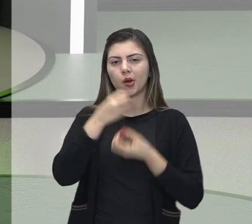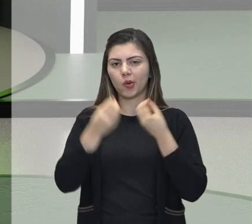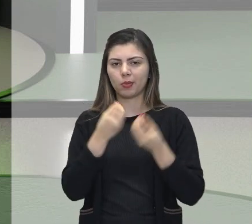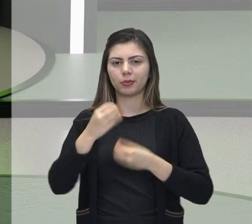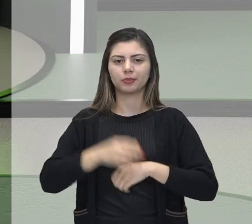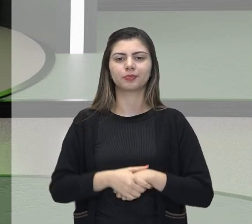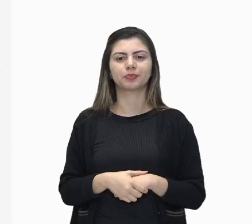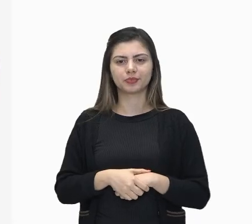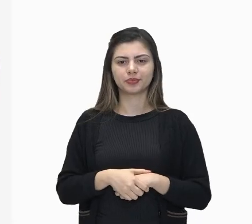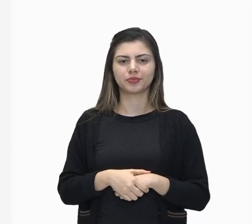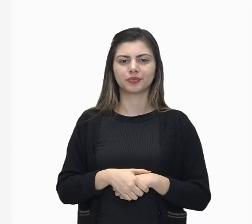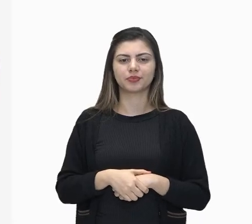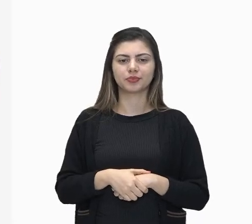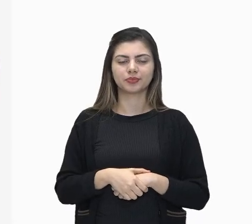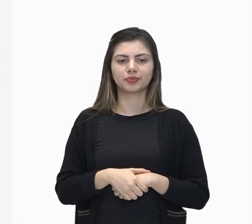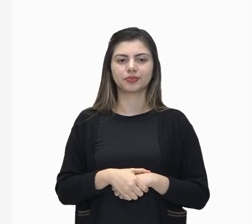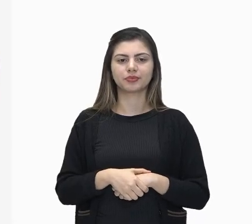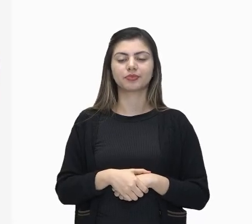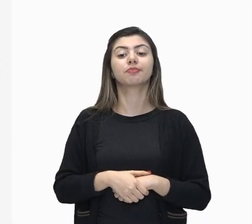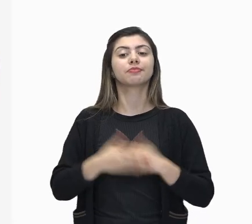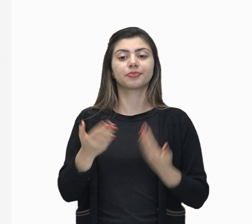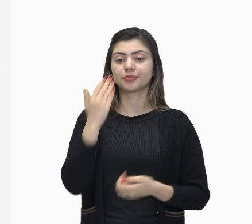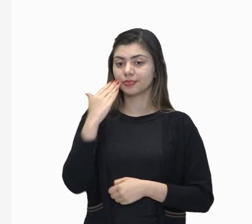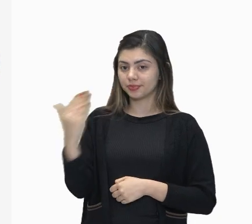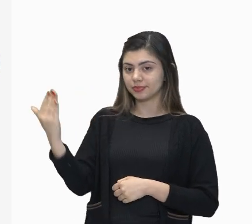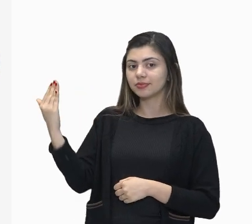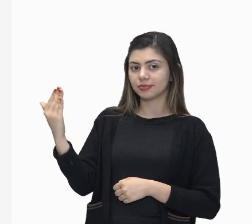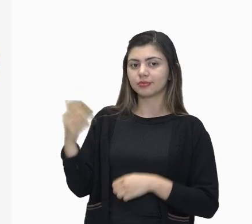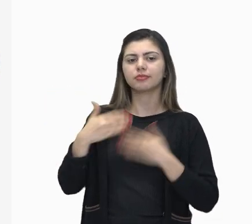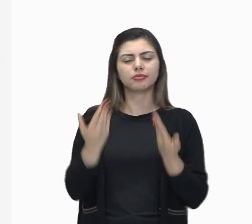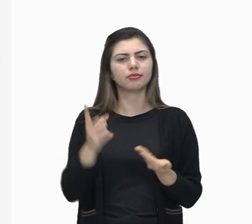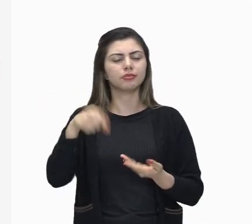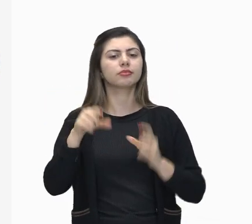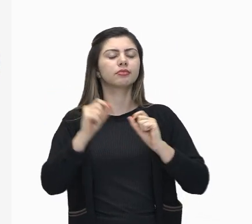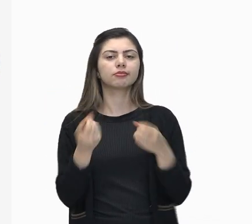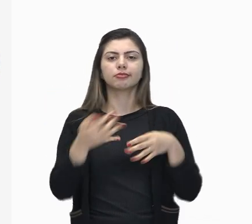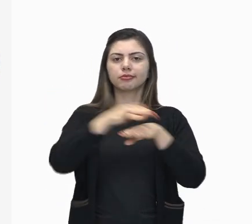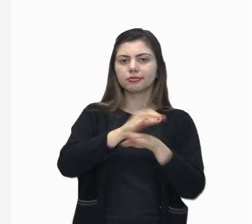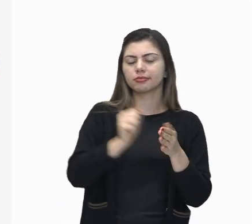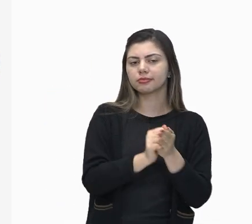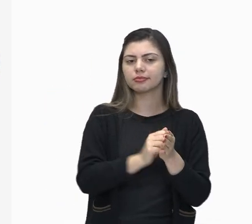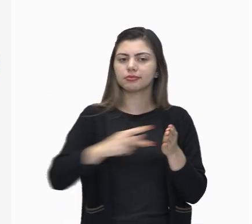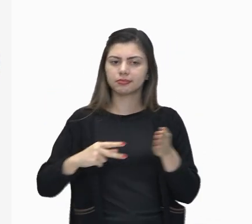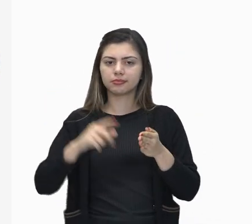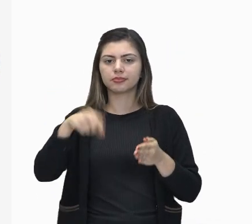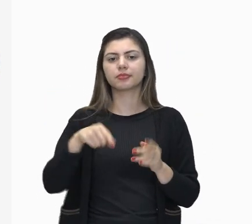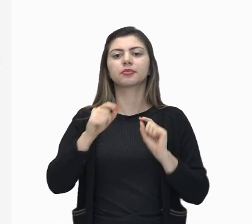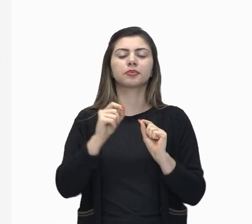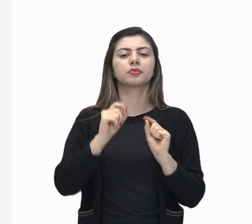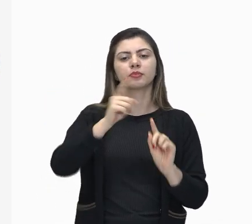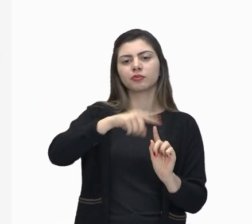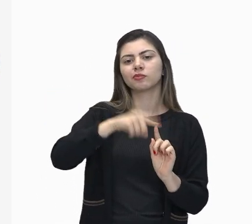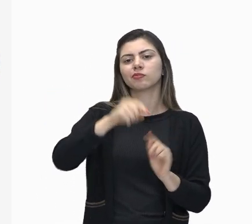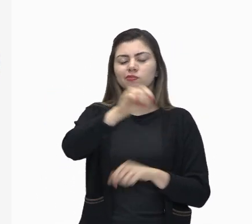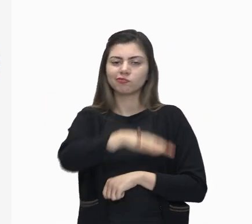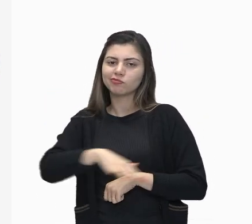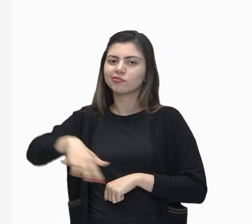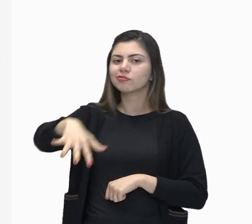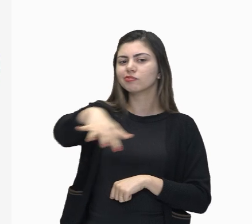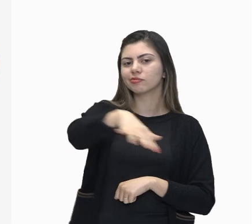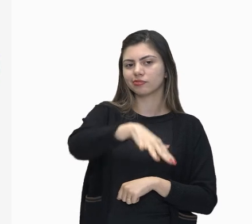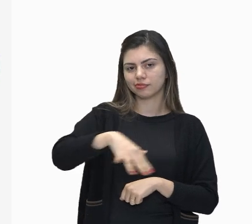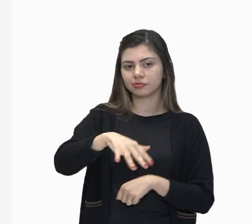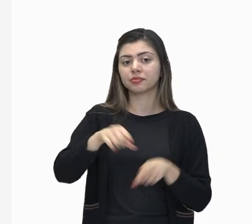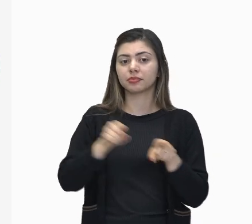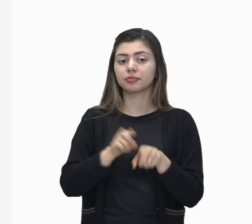óptica. Observem. A isomeria óptica é um tipo de isomeria espacial, também conhecida como